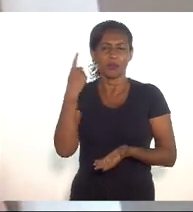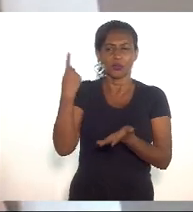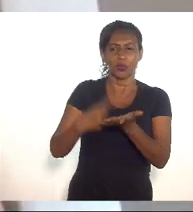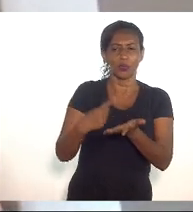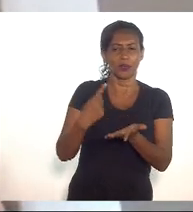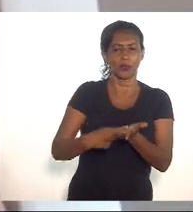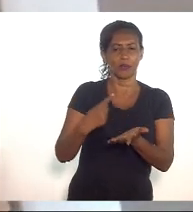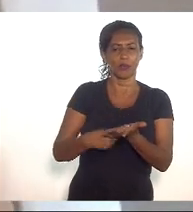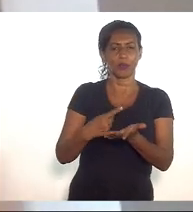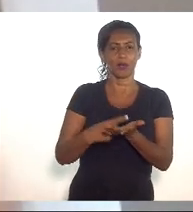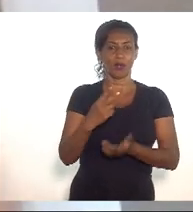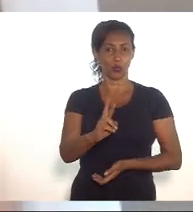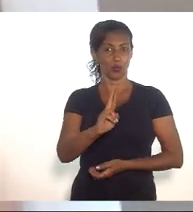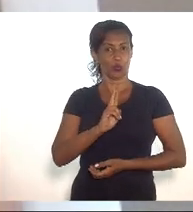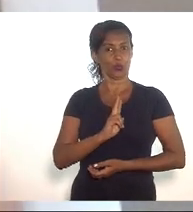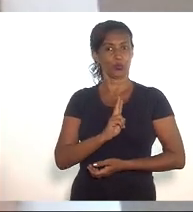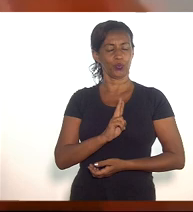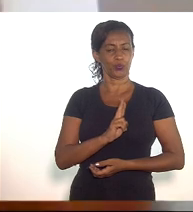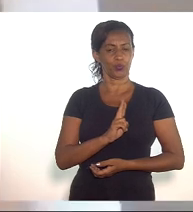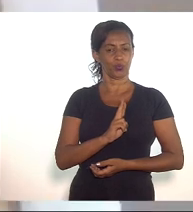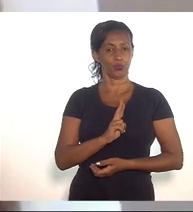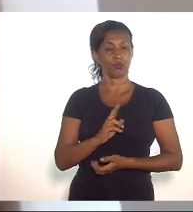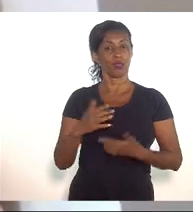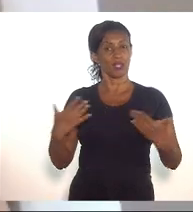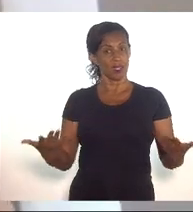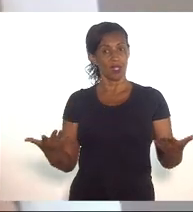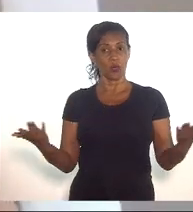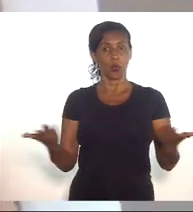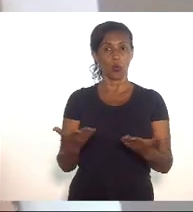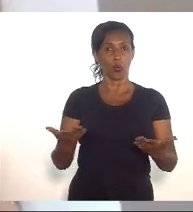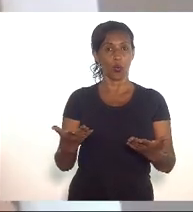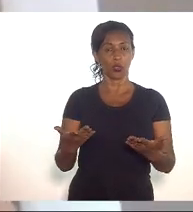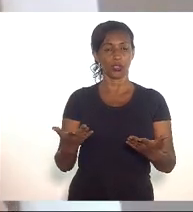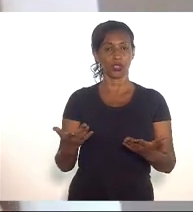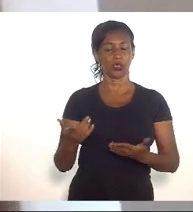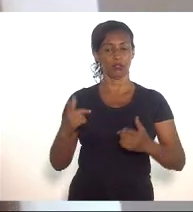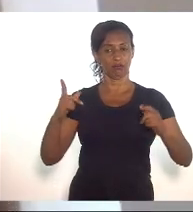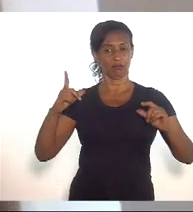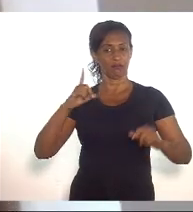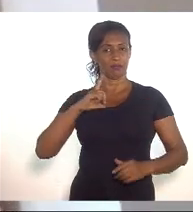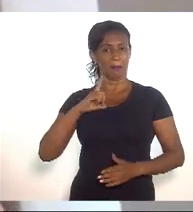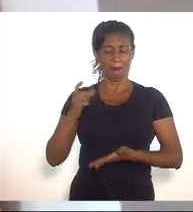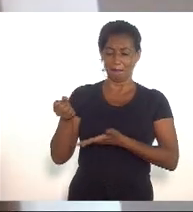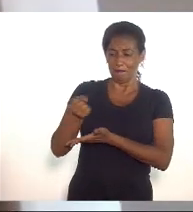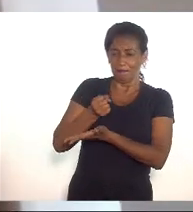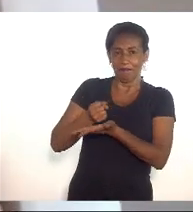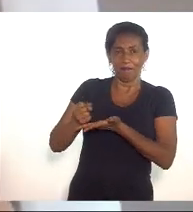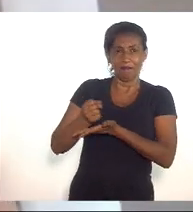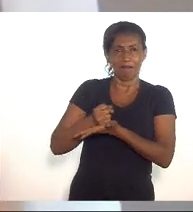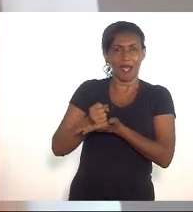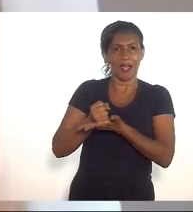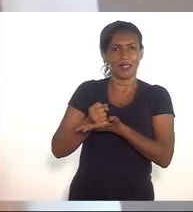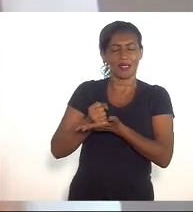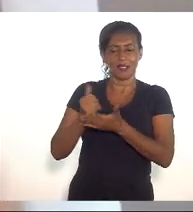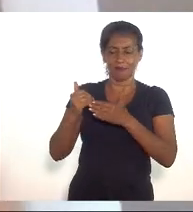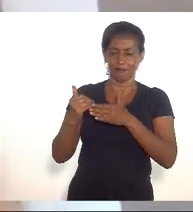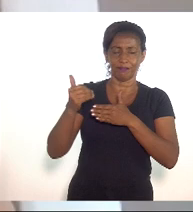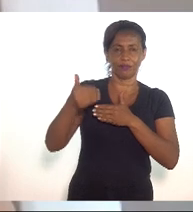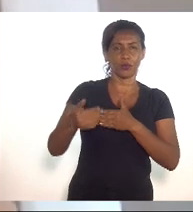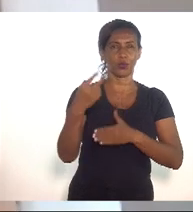compromissado com o resultado. E é isso que hoje é a nossa base para os próximos